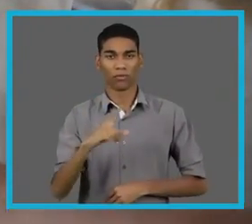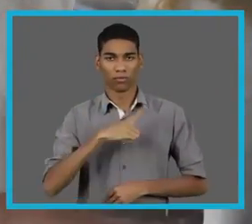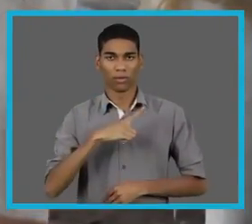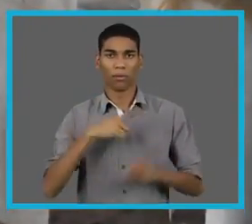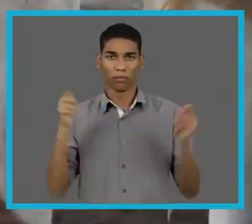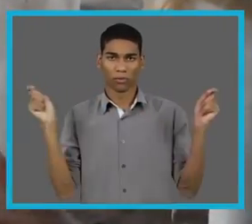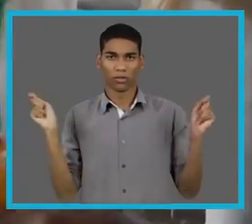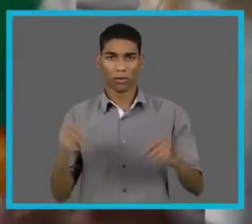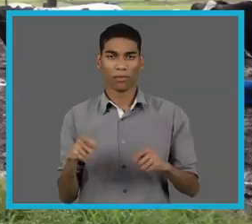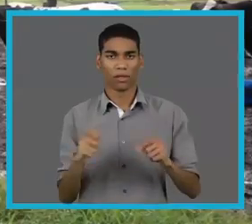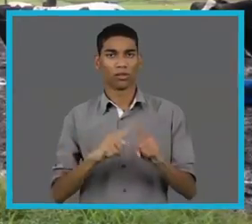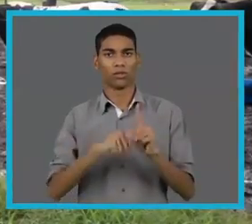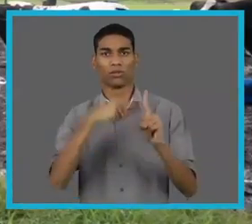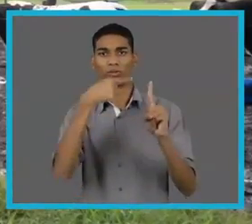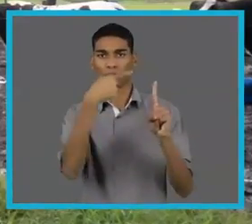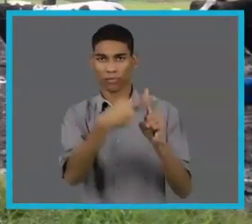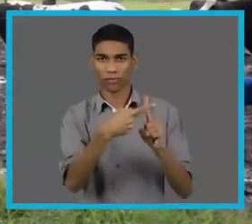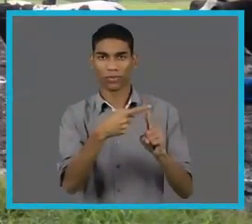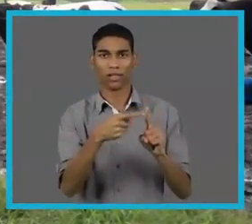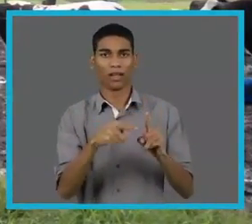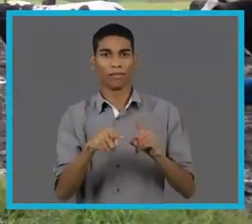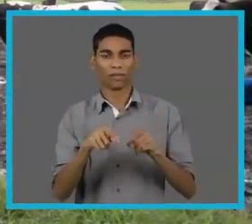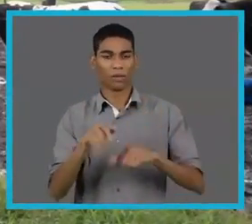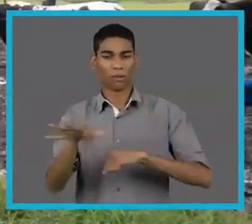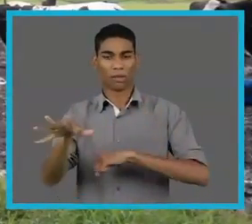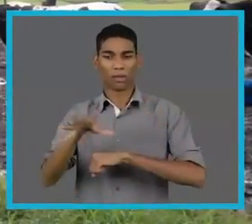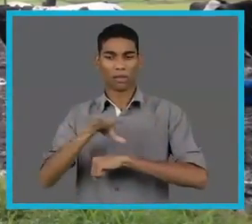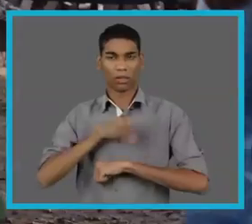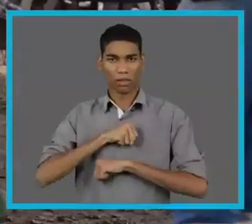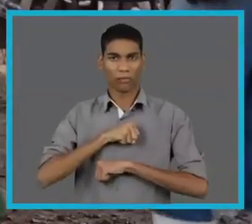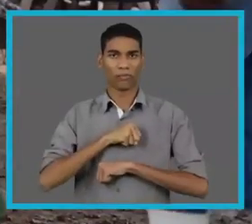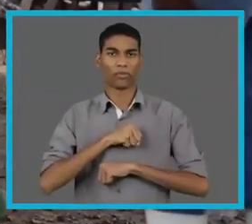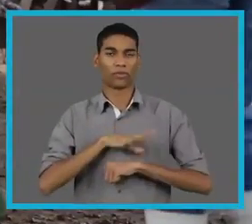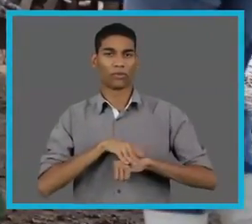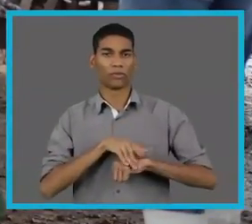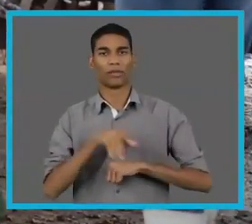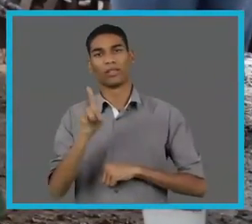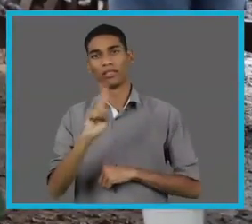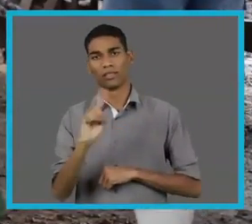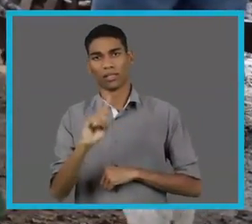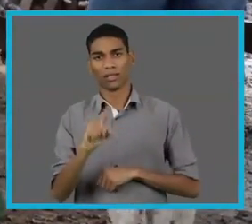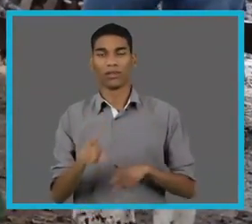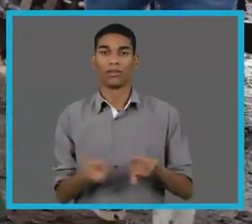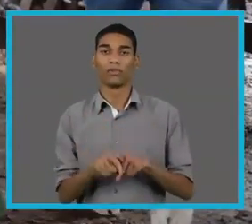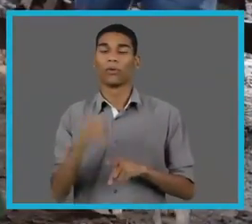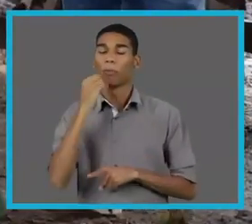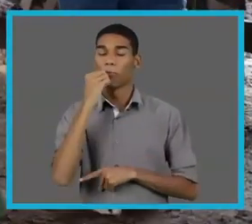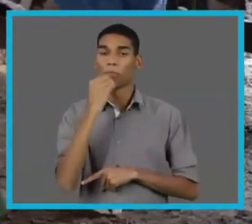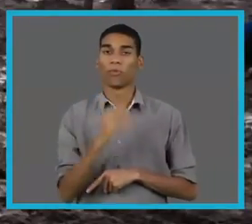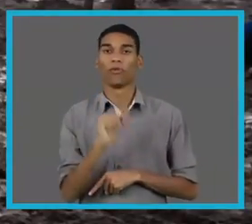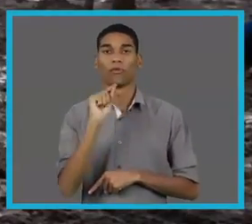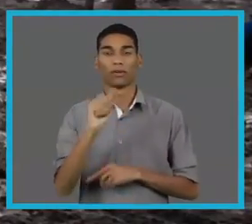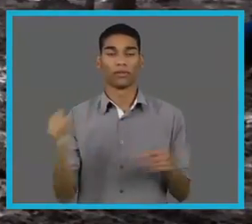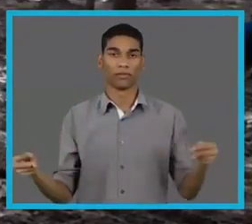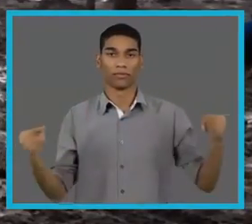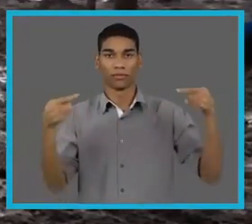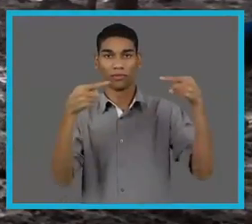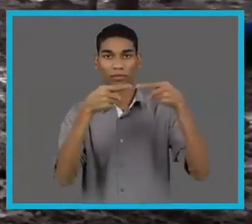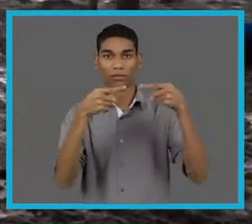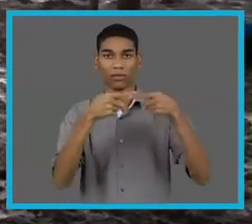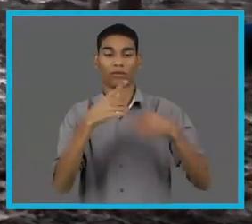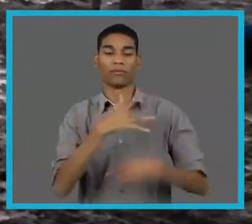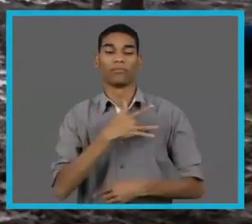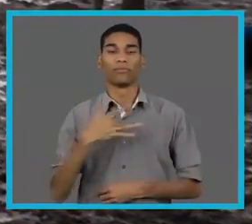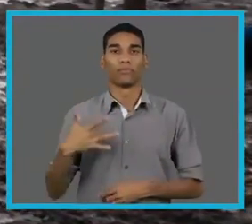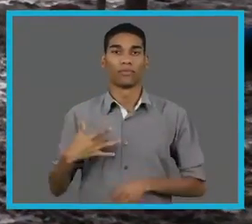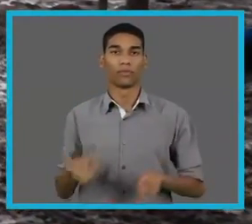produtos geneticamente superiores, sem risco de transmissão de doenças infecto-contagiosas. O bom resultado está